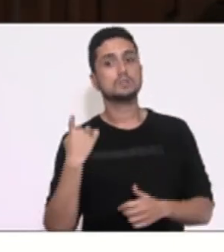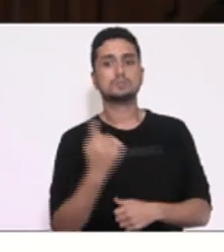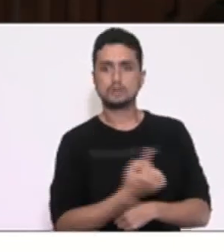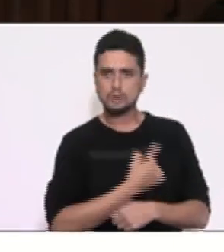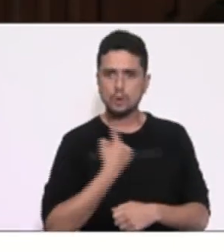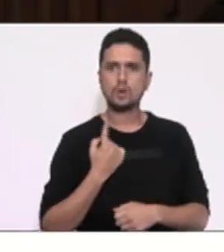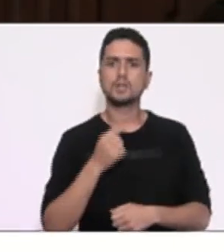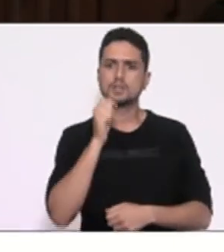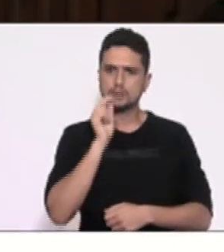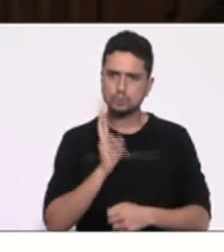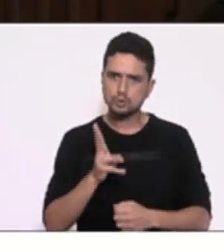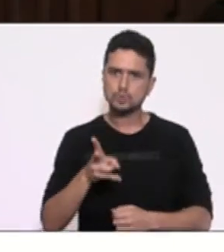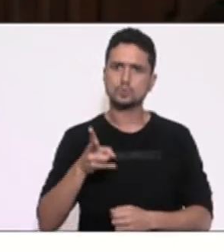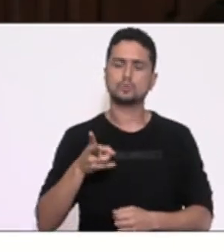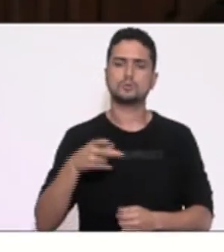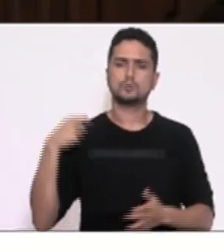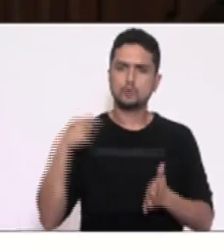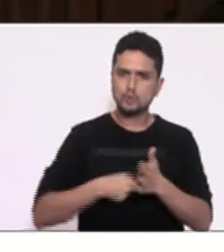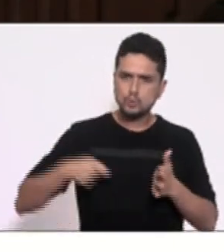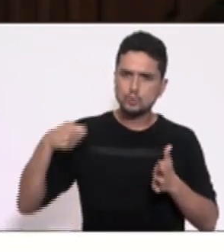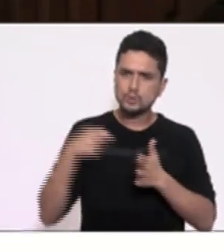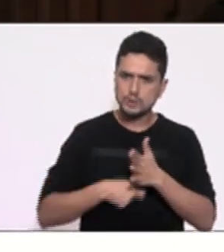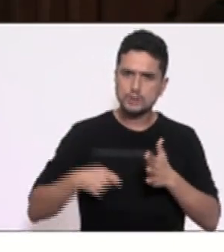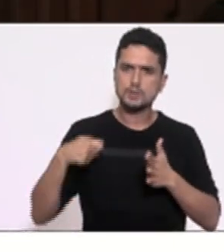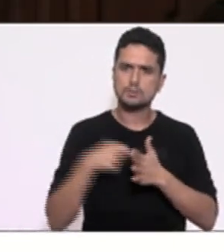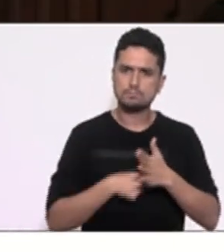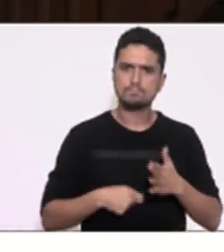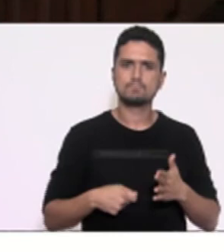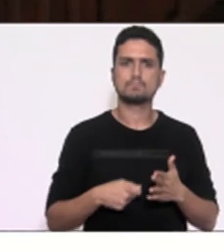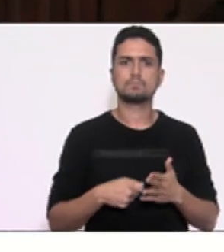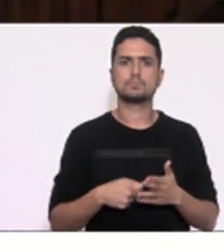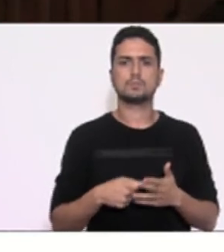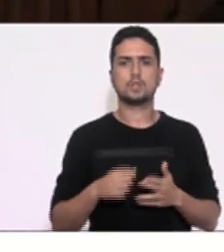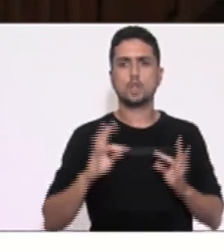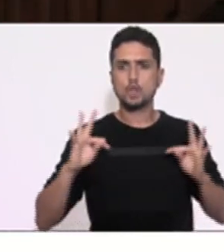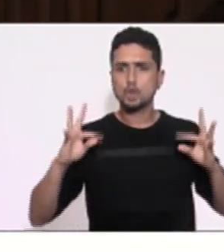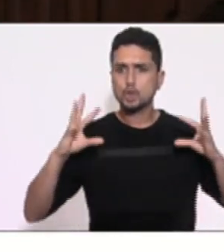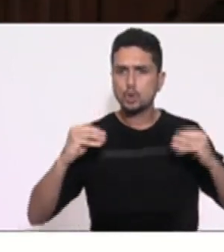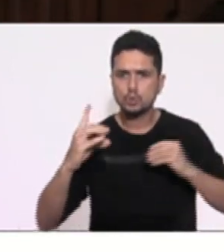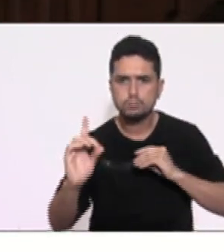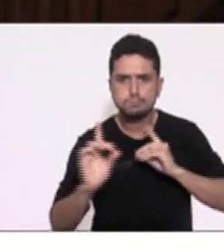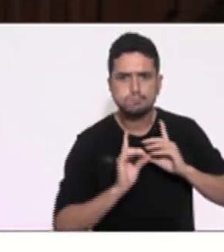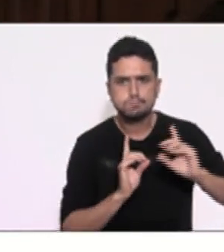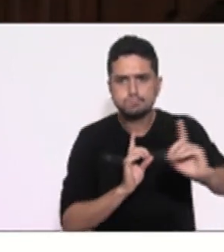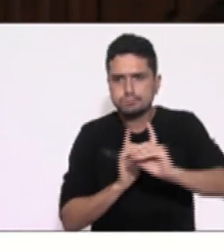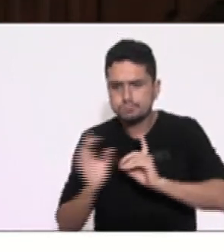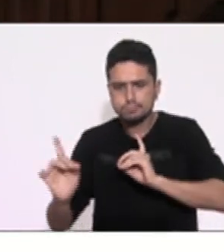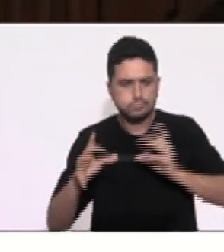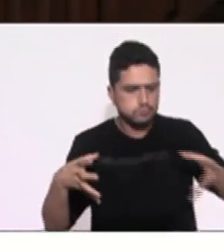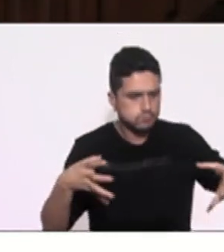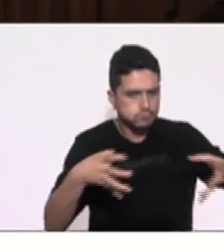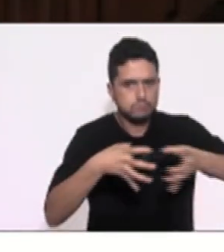ainda lutando para garantir que não fique ninguém de fora, para que não haja nenhum